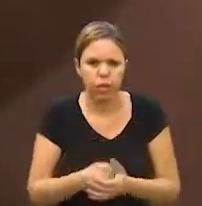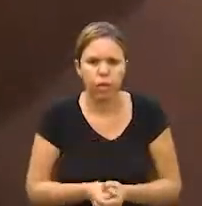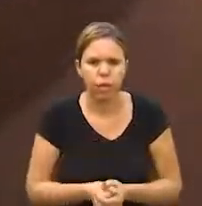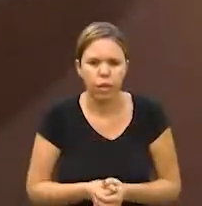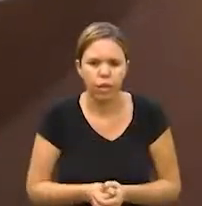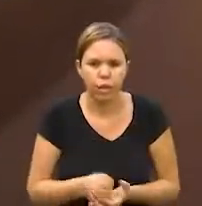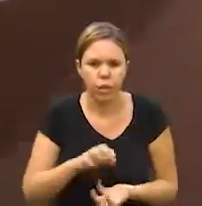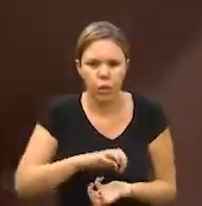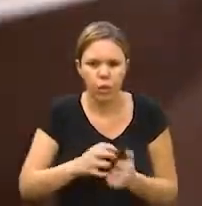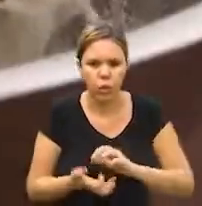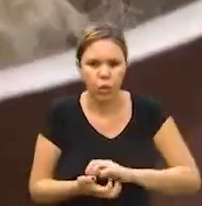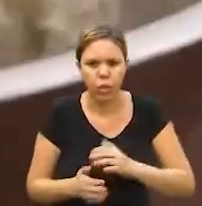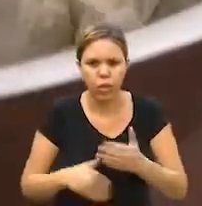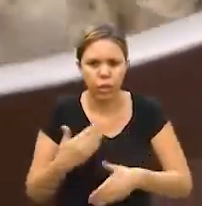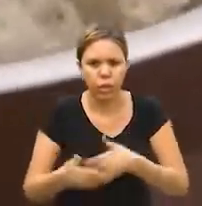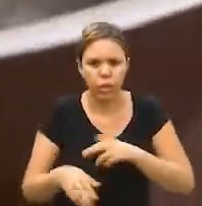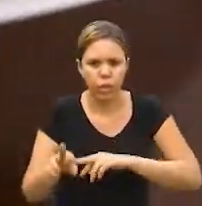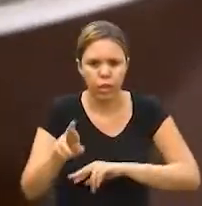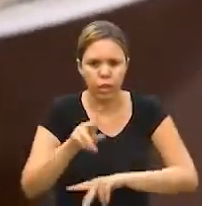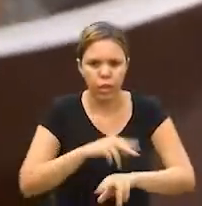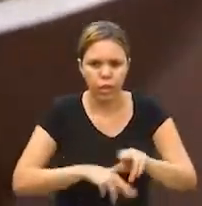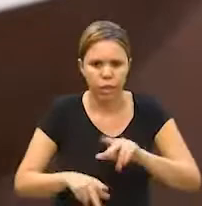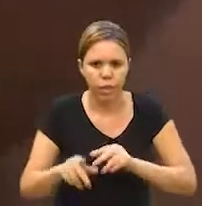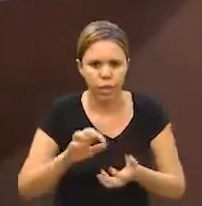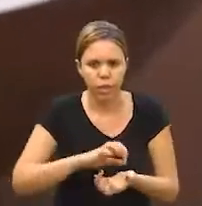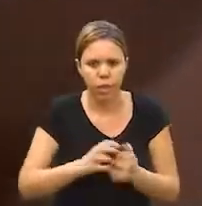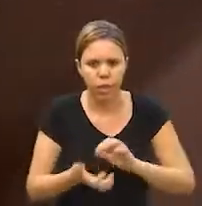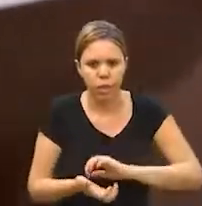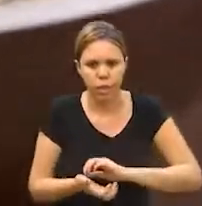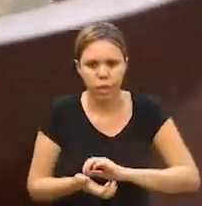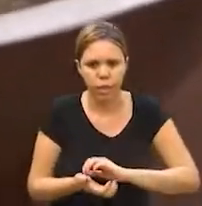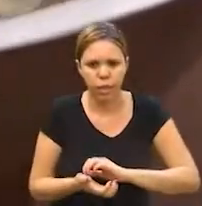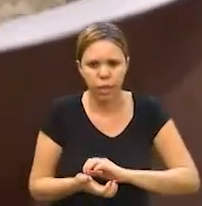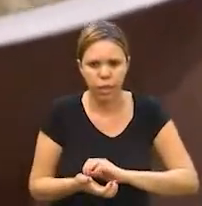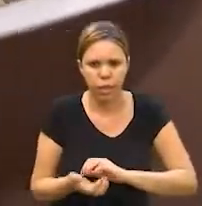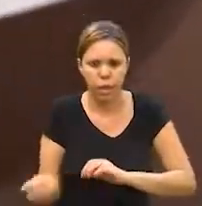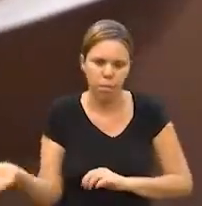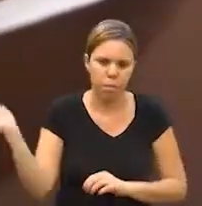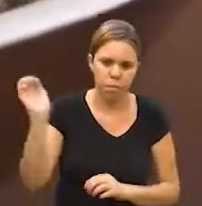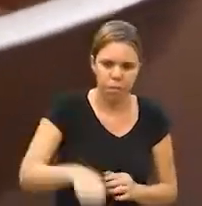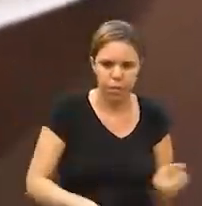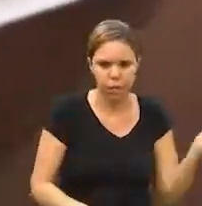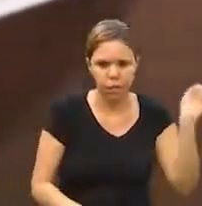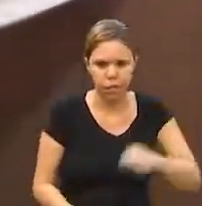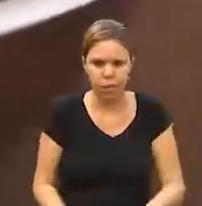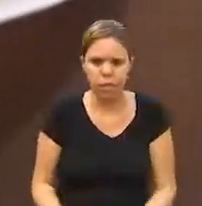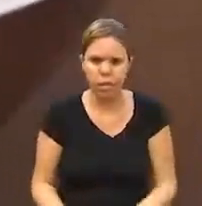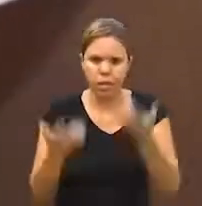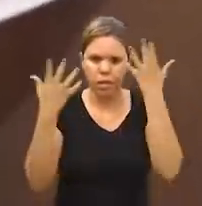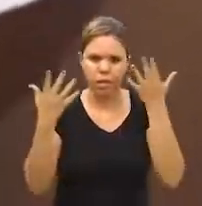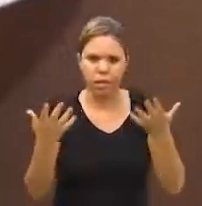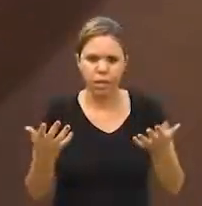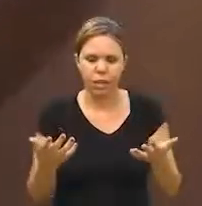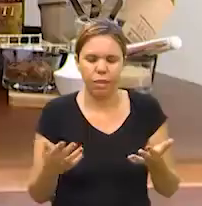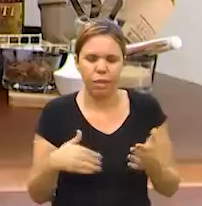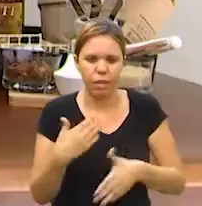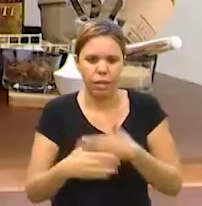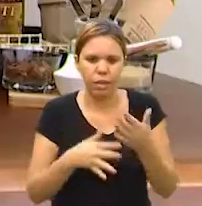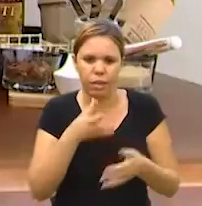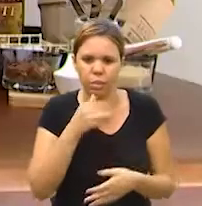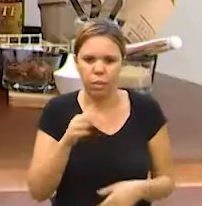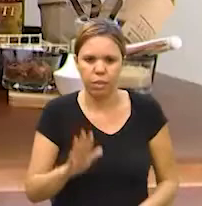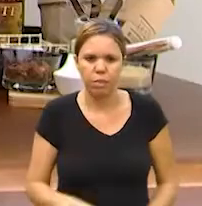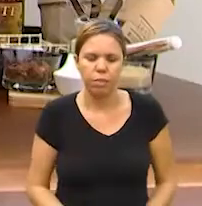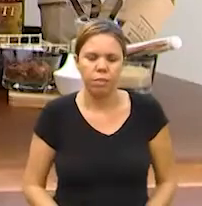A sova é um processo diferente dessa massa, bate na mesa, joga a massa por cima. É um processo que demora